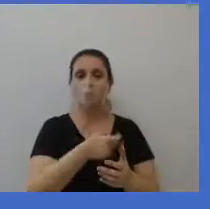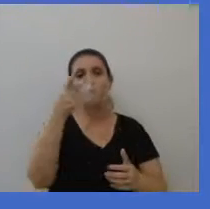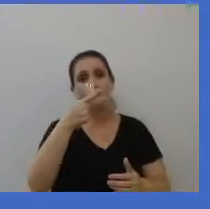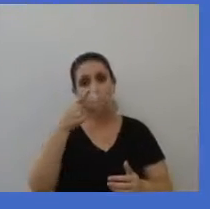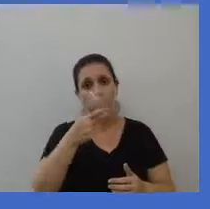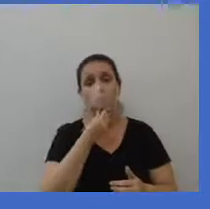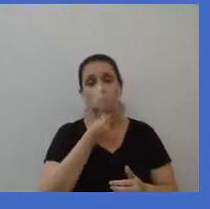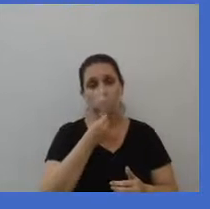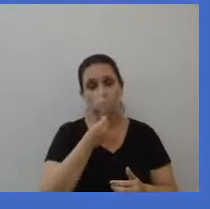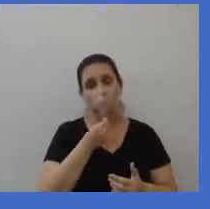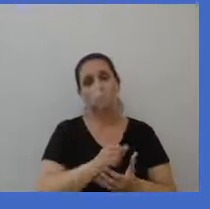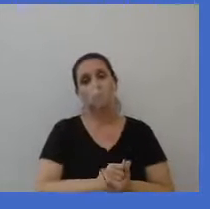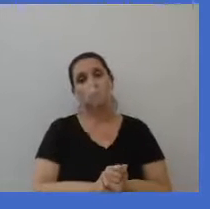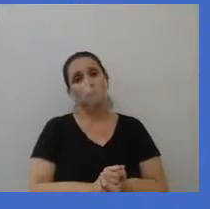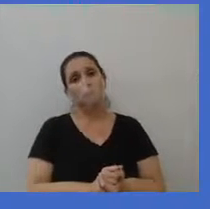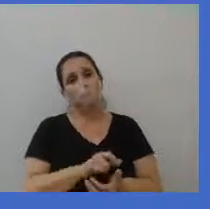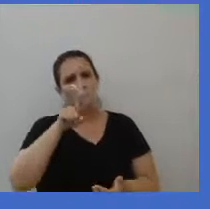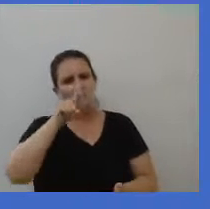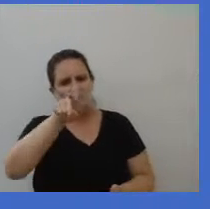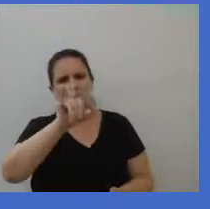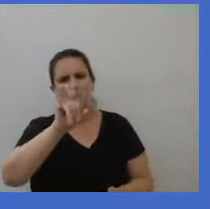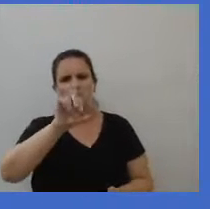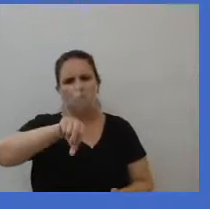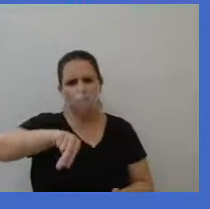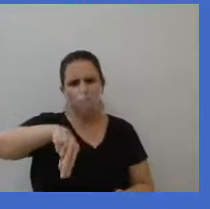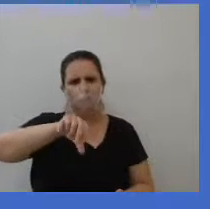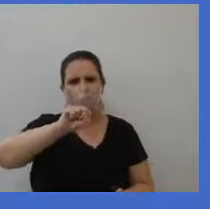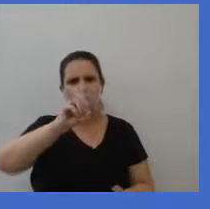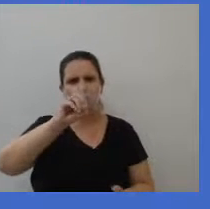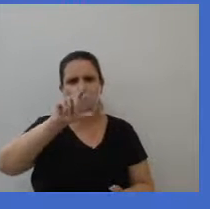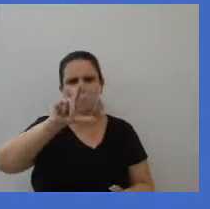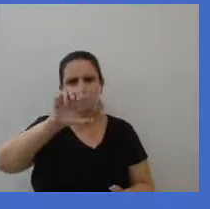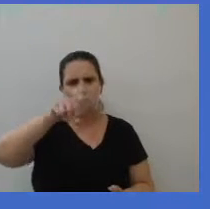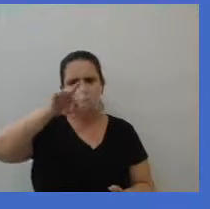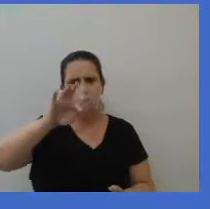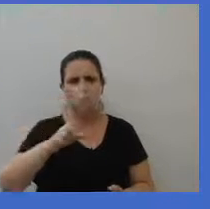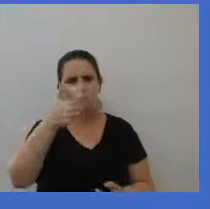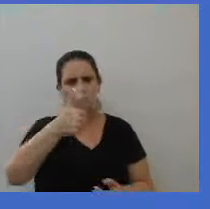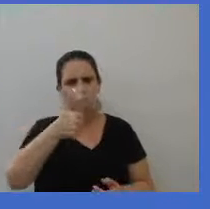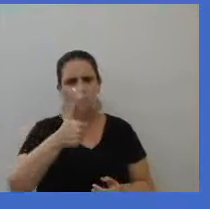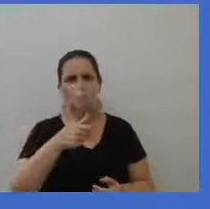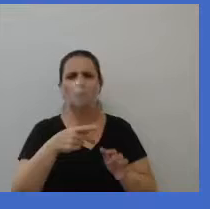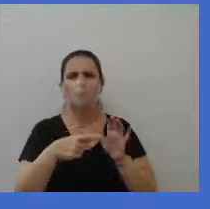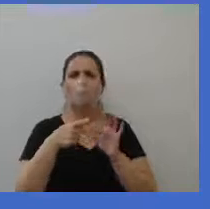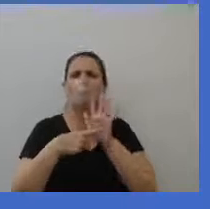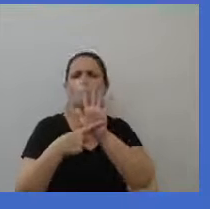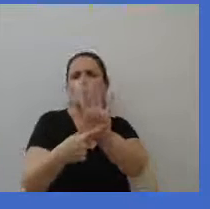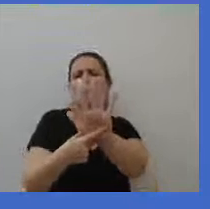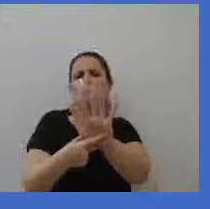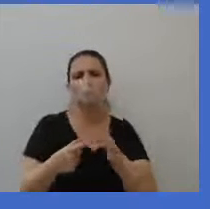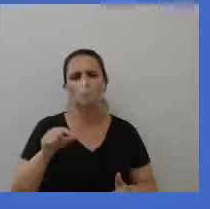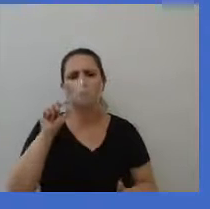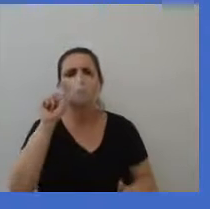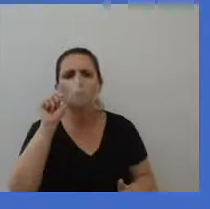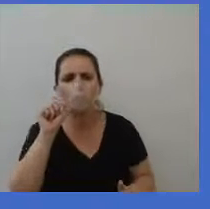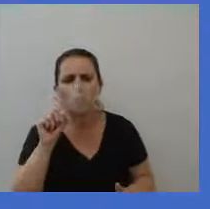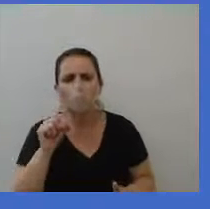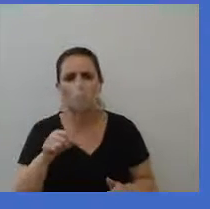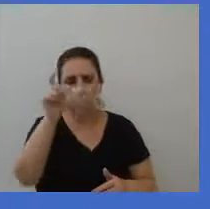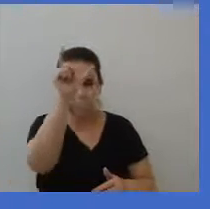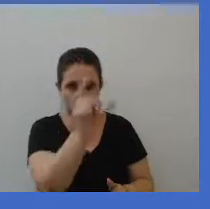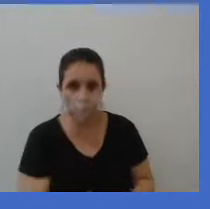merecem tanta credibilidade. É verdade que esse tipo de texto é mais denso, é mais difícil de ler, mas merece mais